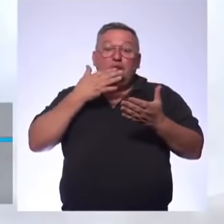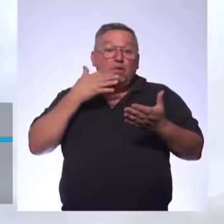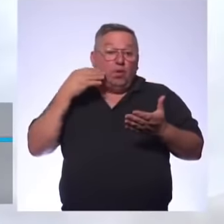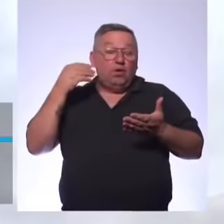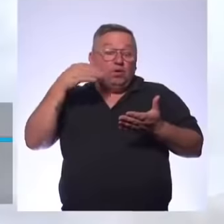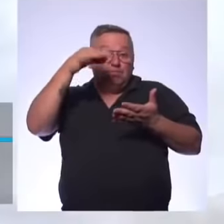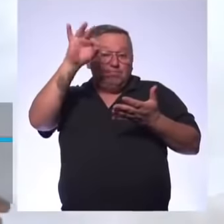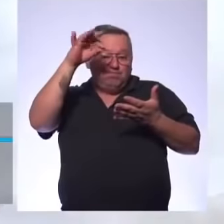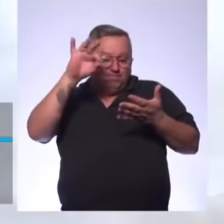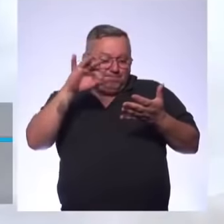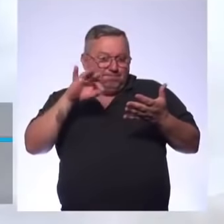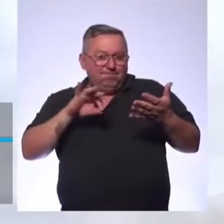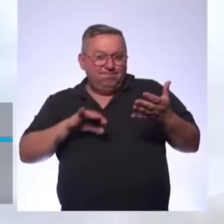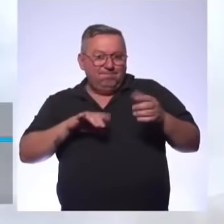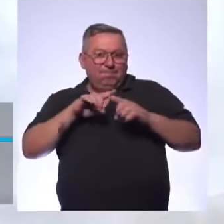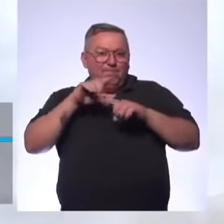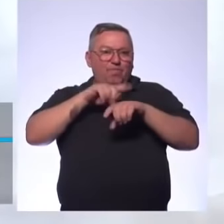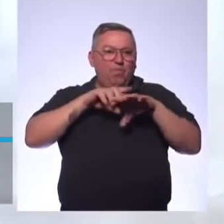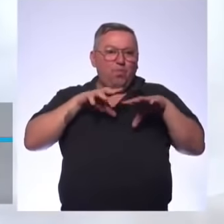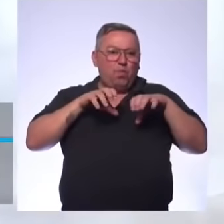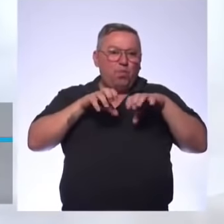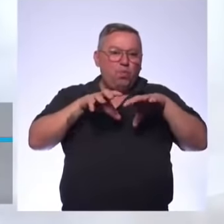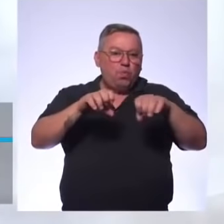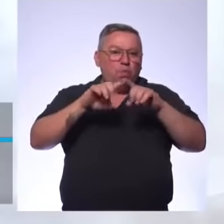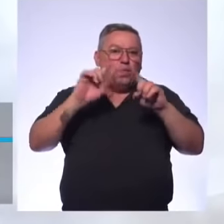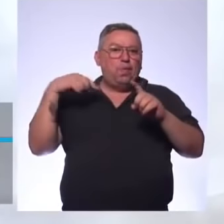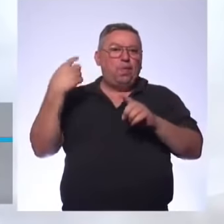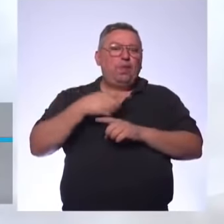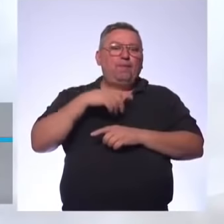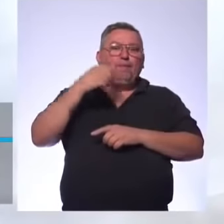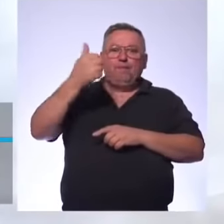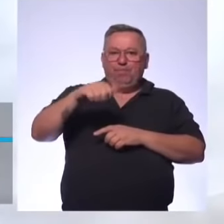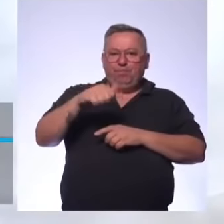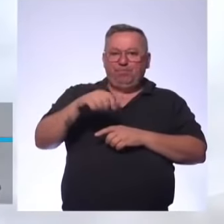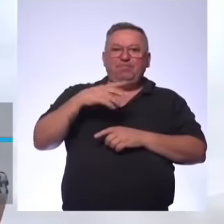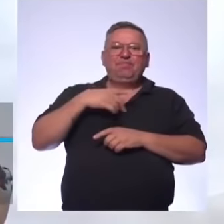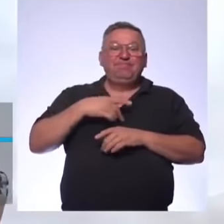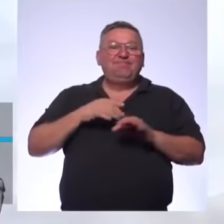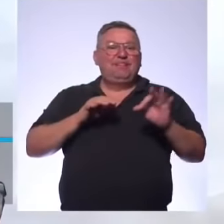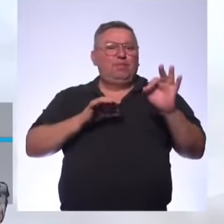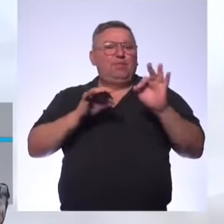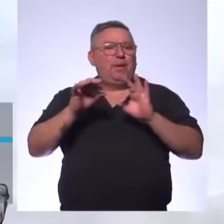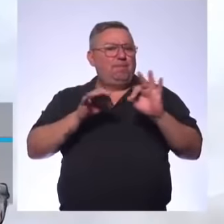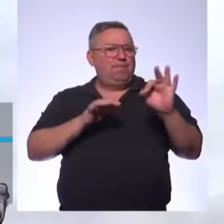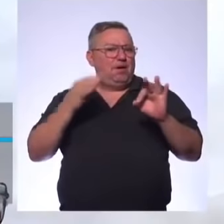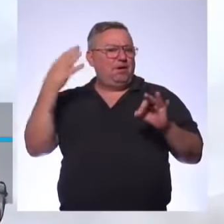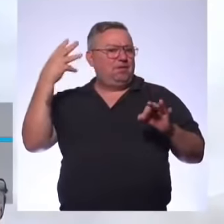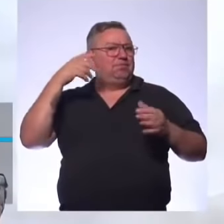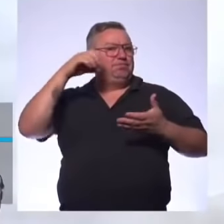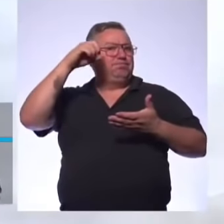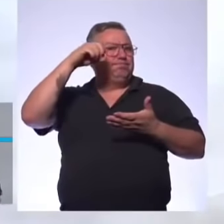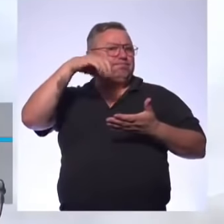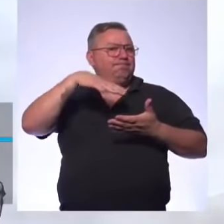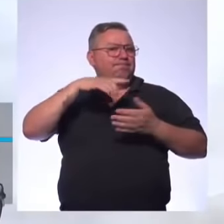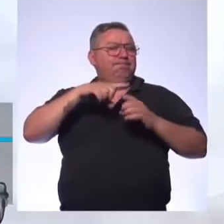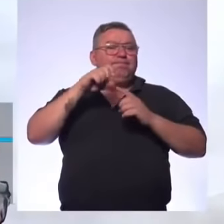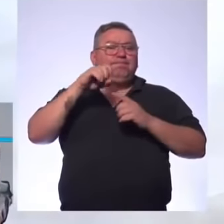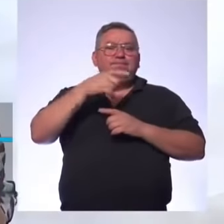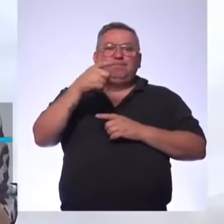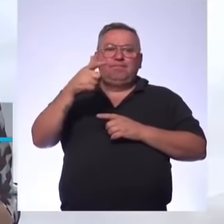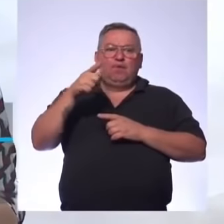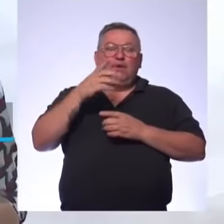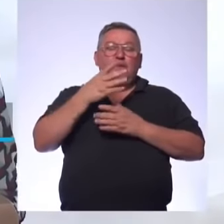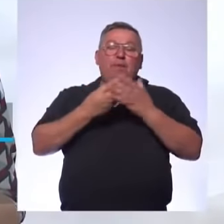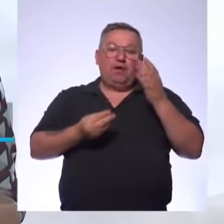nota né nesse momento aí te mando ele é um material que a gente tem para avaliar então deixa ela bonitinha da o print na aula Se não